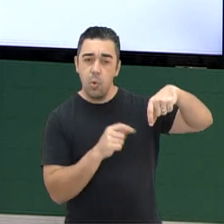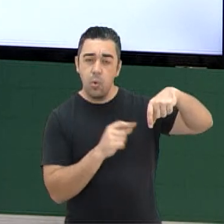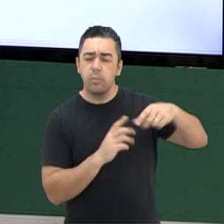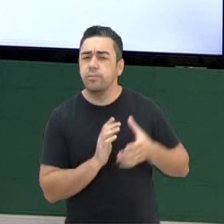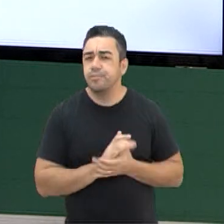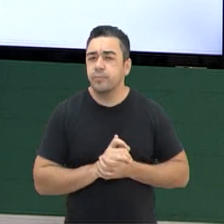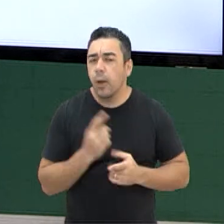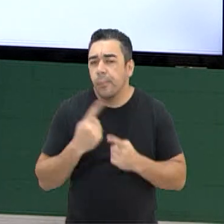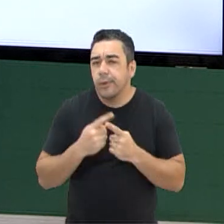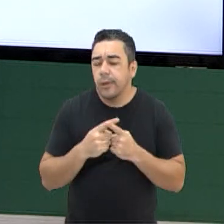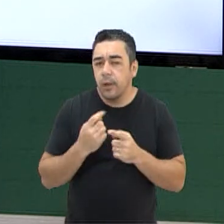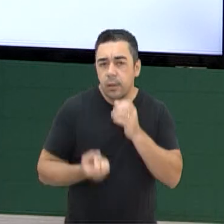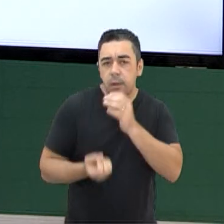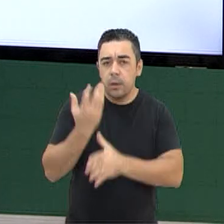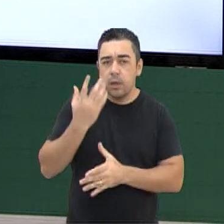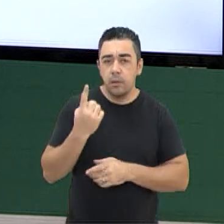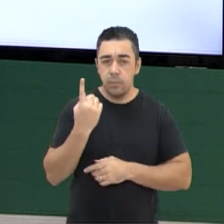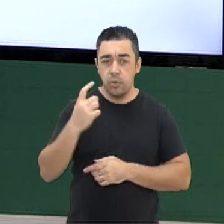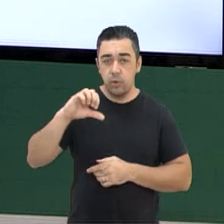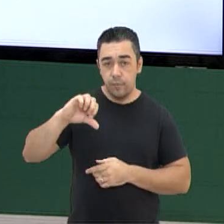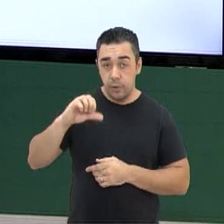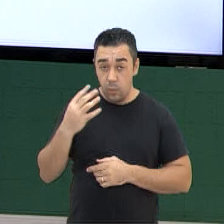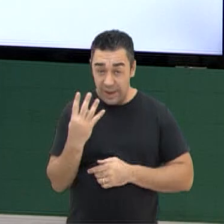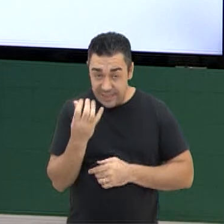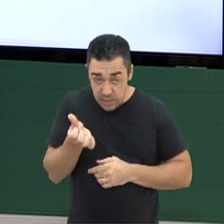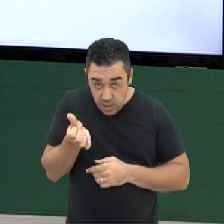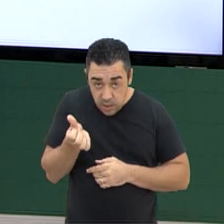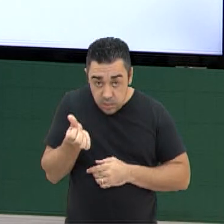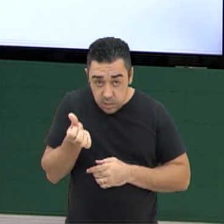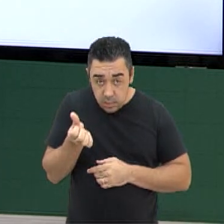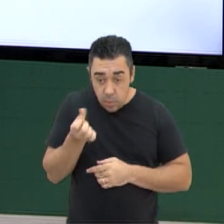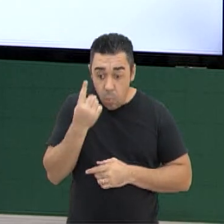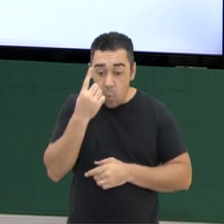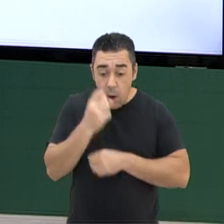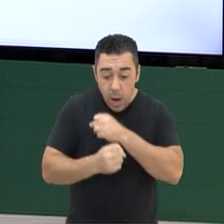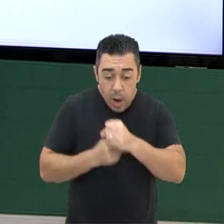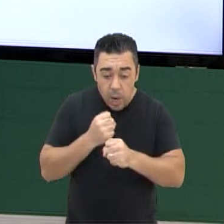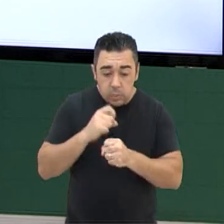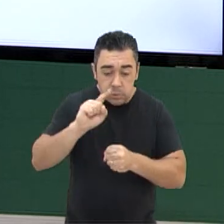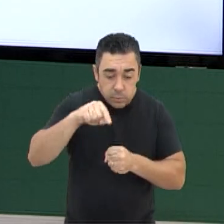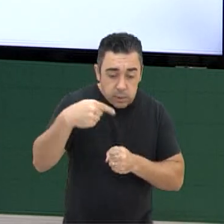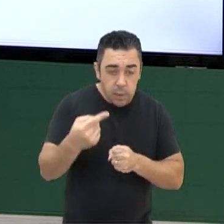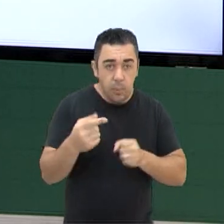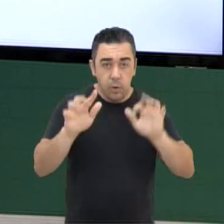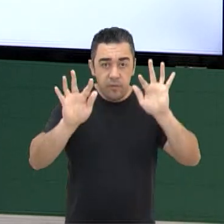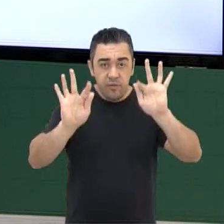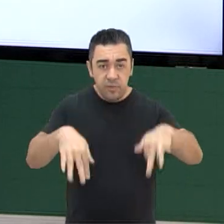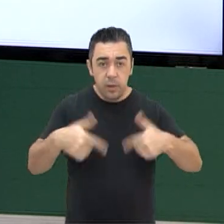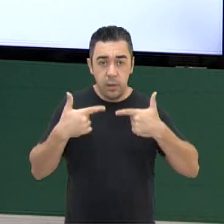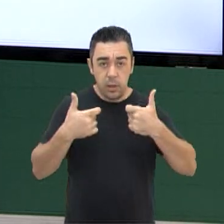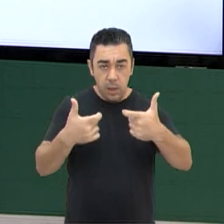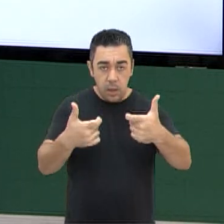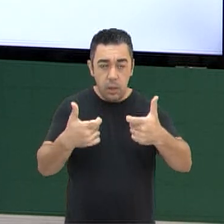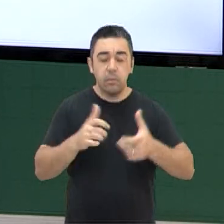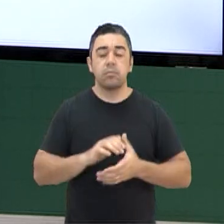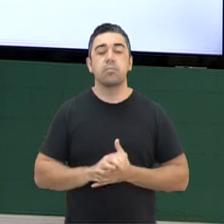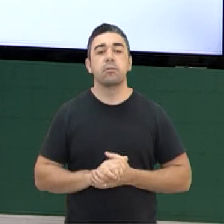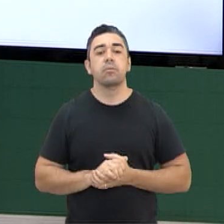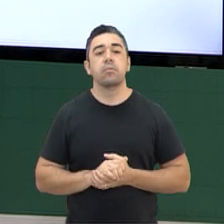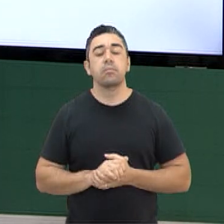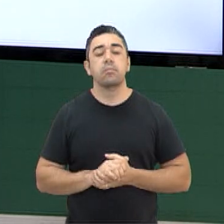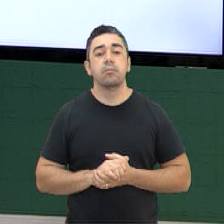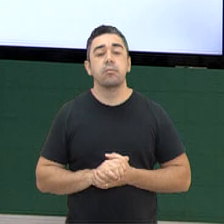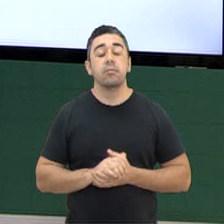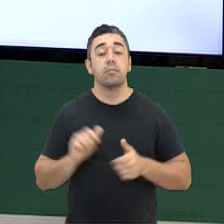foi inventado em 1946, portanto, um ano após o término da Segunda Guerra Mundial,